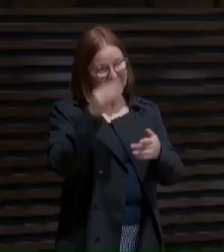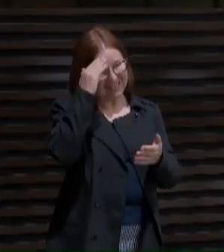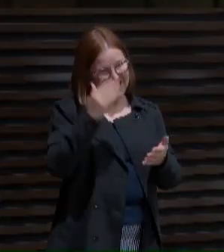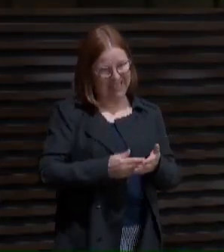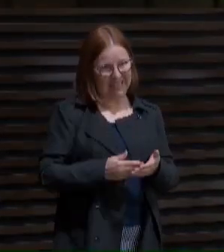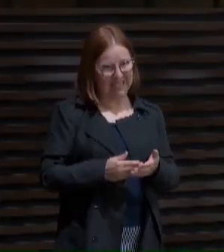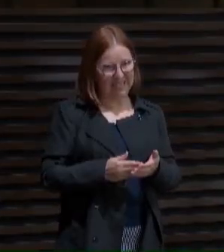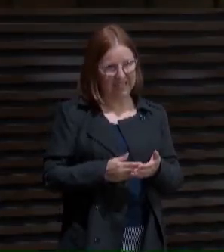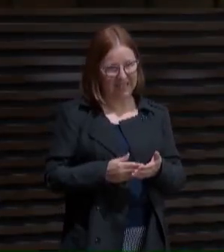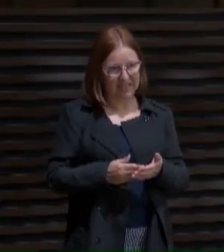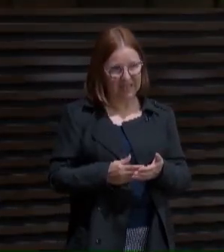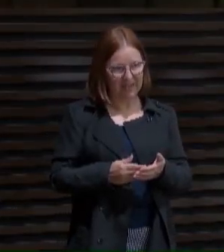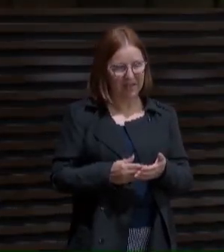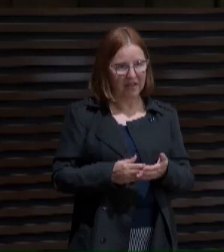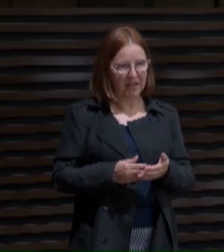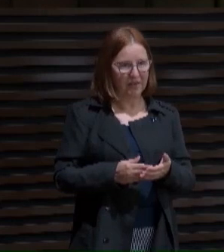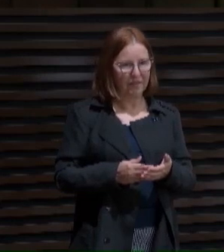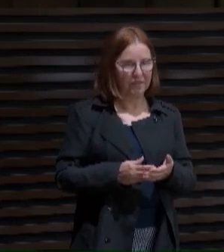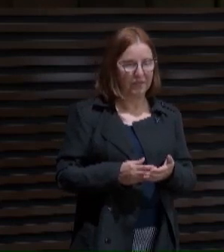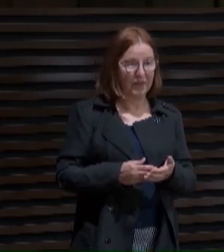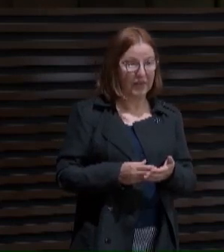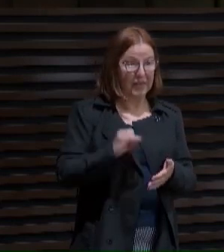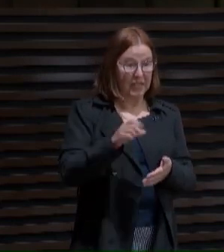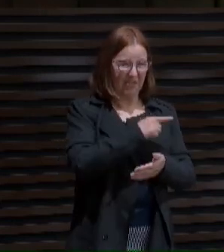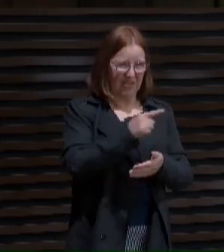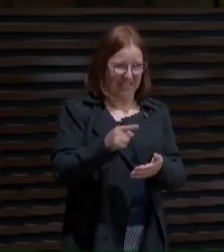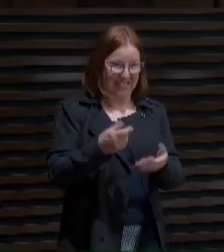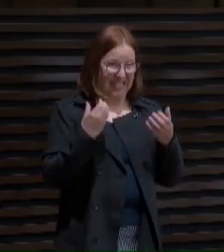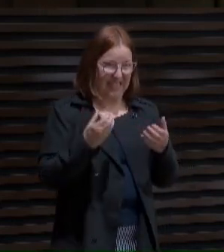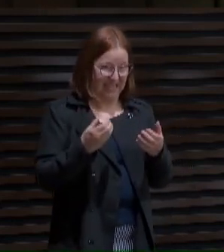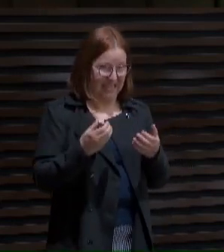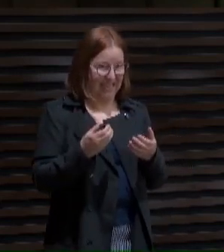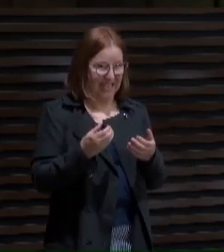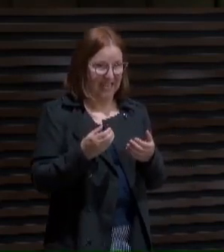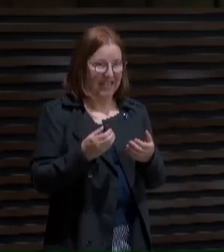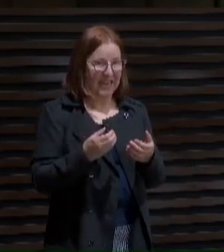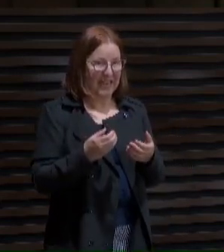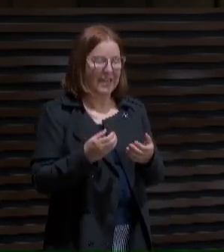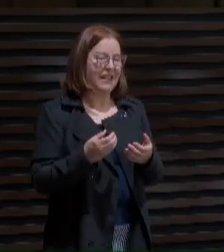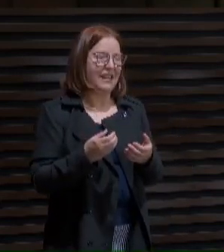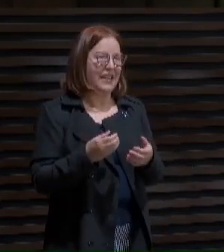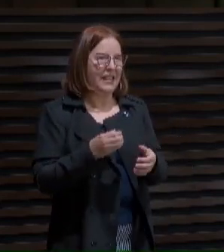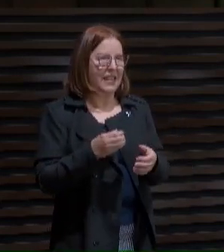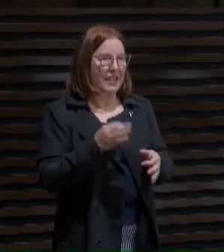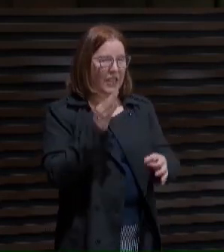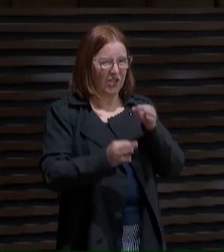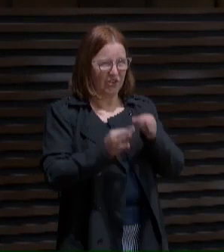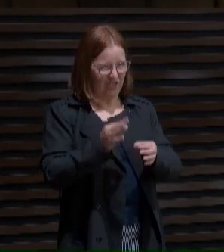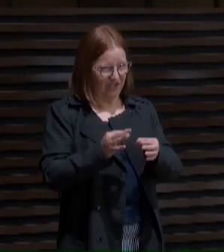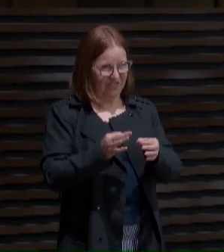cumprir as coisas com o seu próprio esforço, achando que isso vai te tornar justo diante de